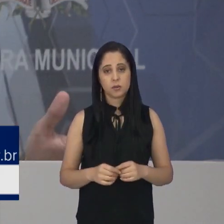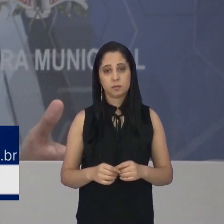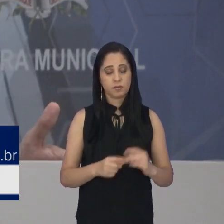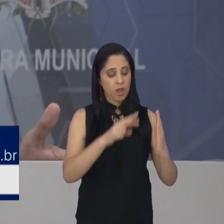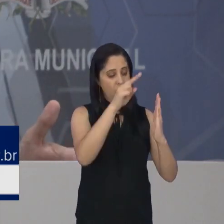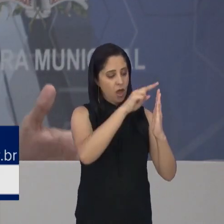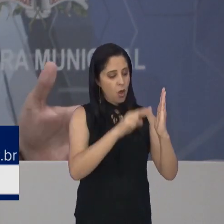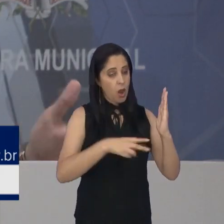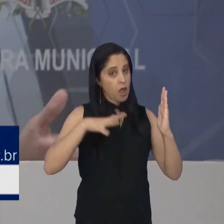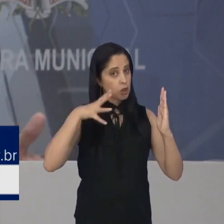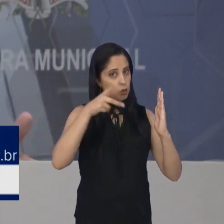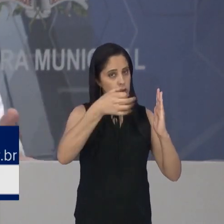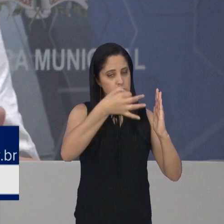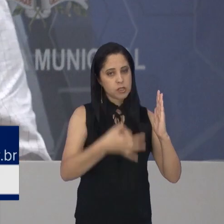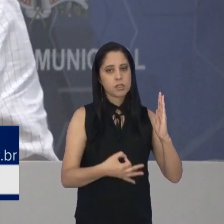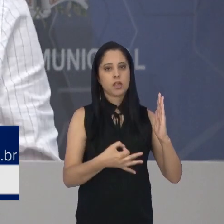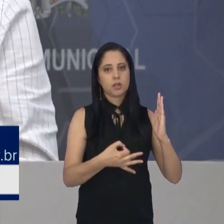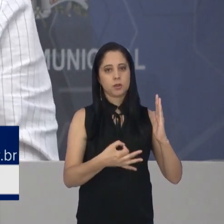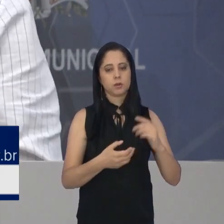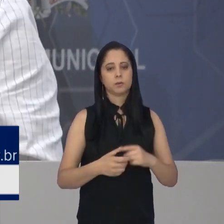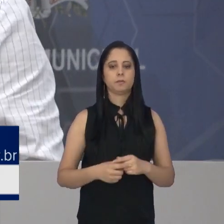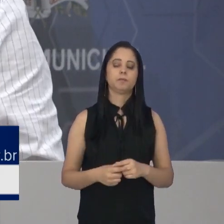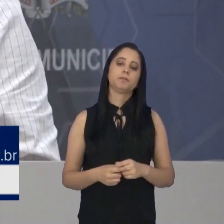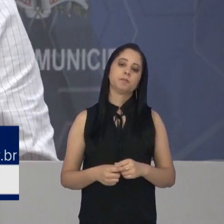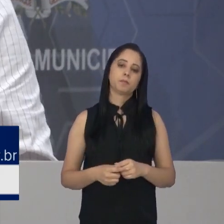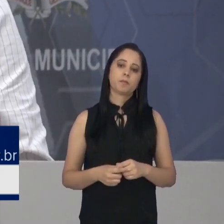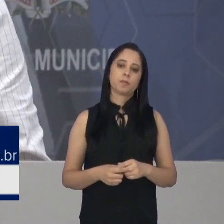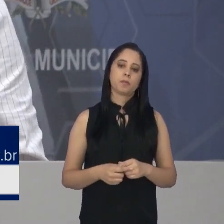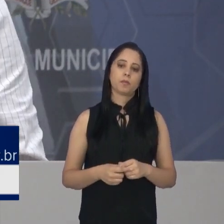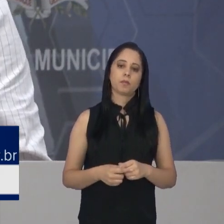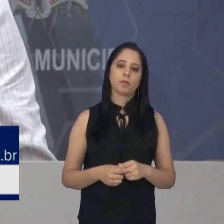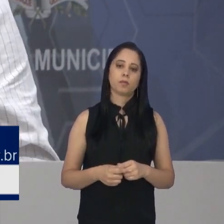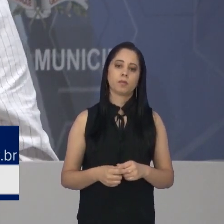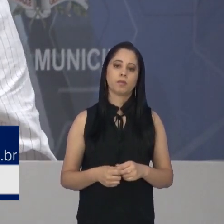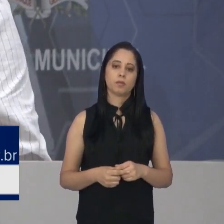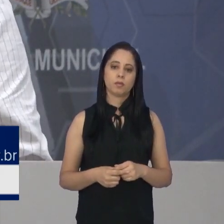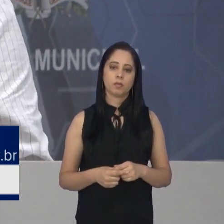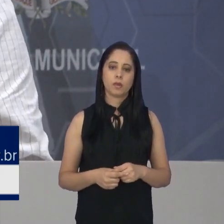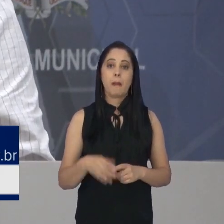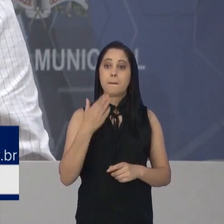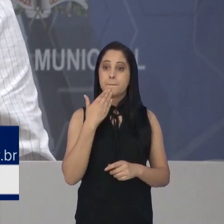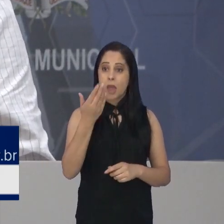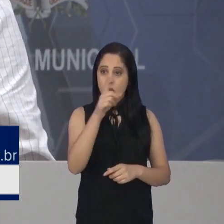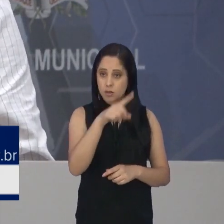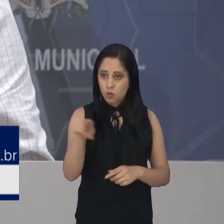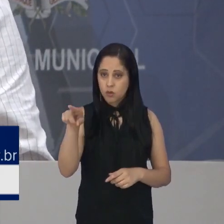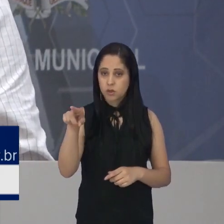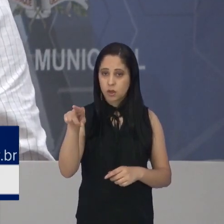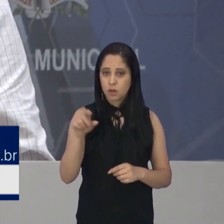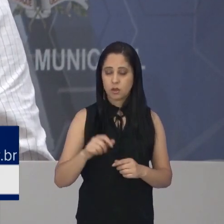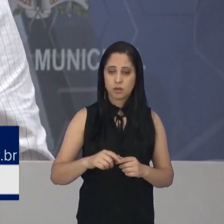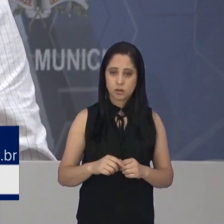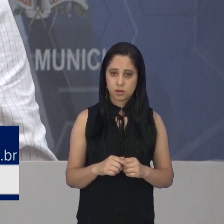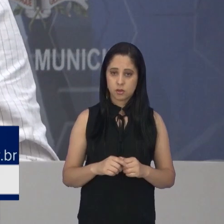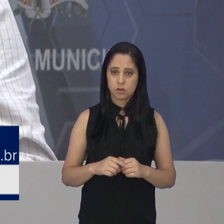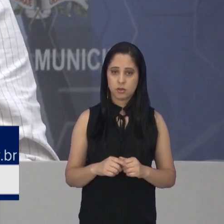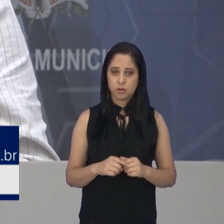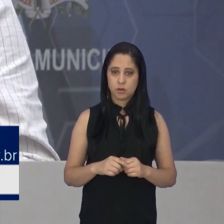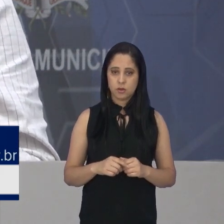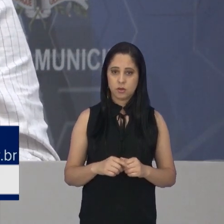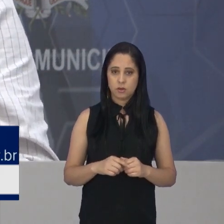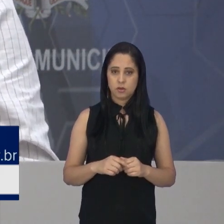processo que tem ocorrido até agora no transporte público e nesse processo em específico. E peço a vocês